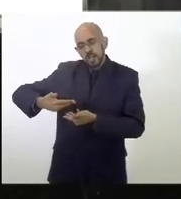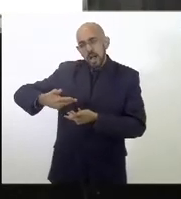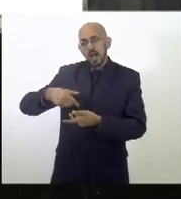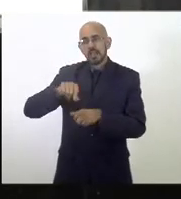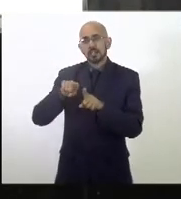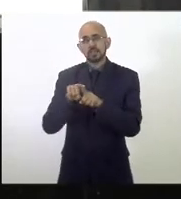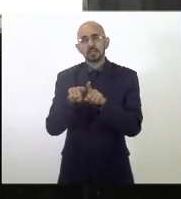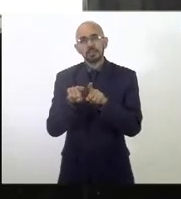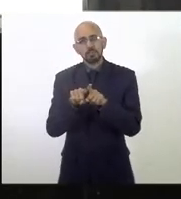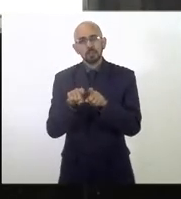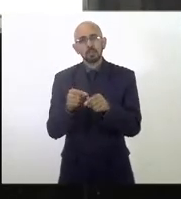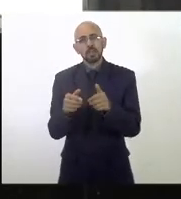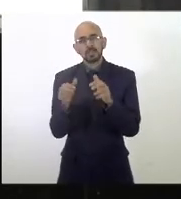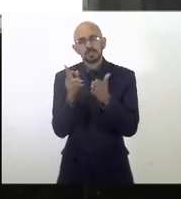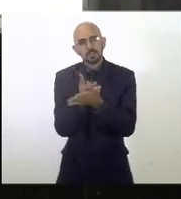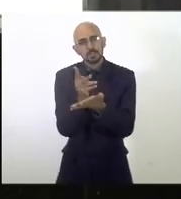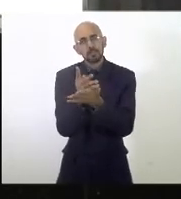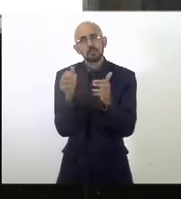e pelo privilégio de estar sempre junto com vocês.